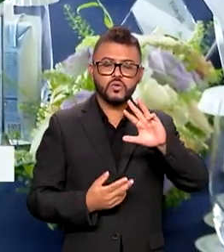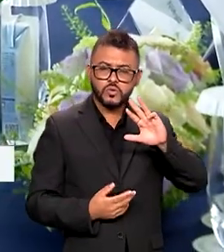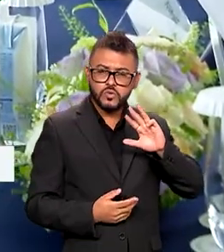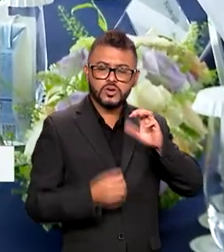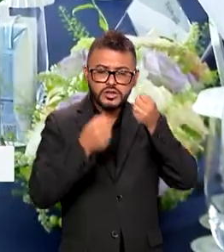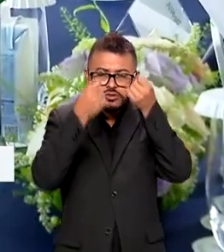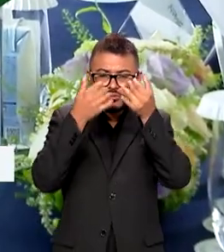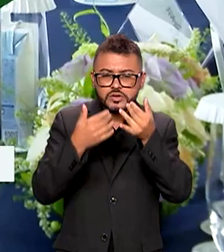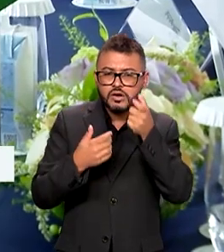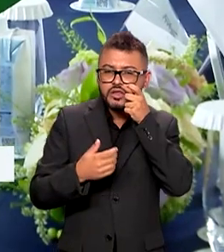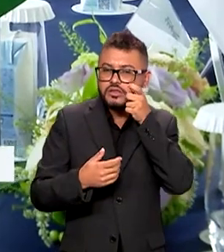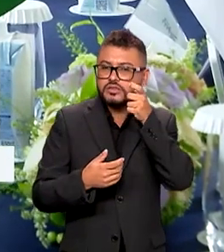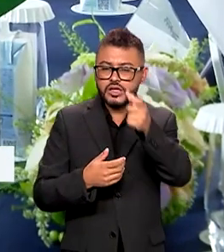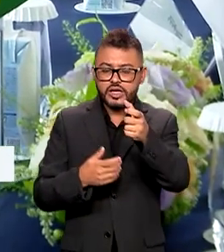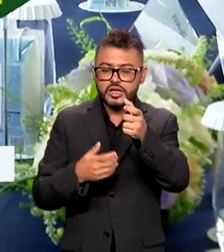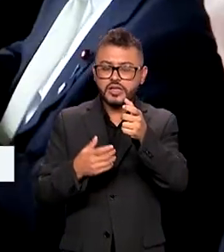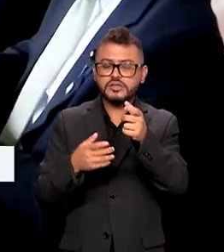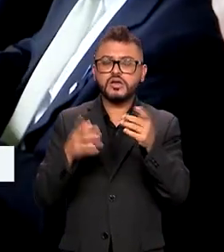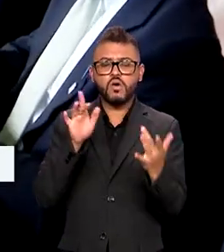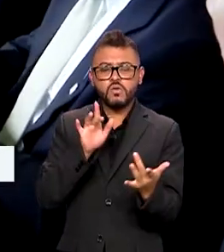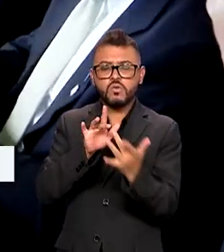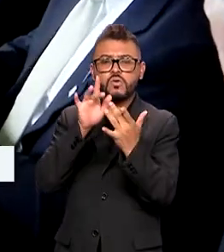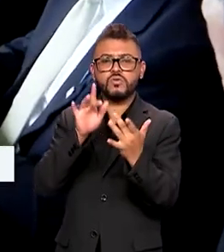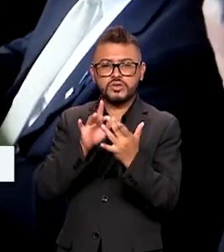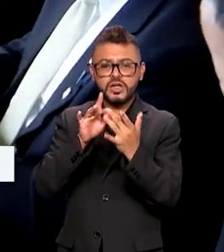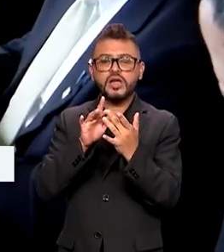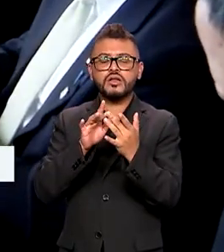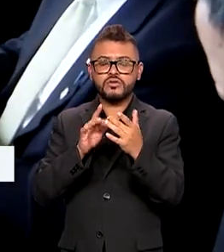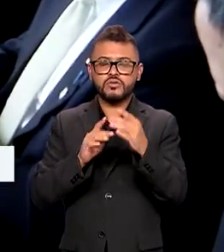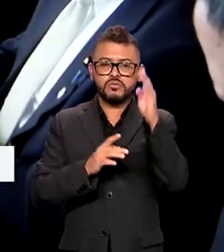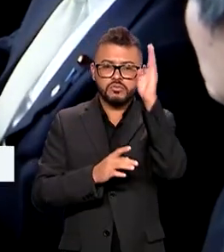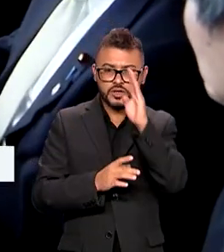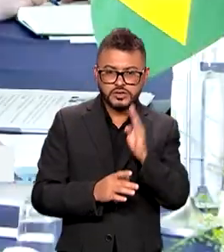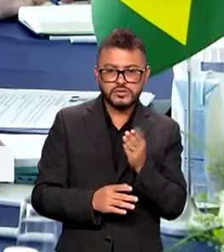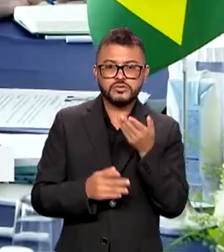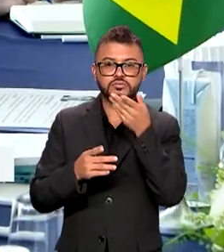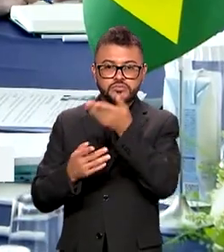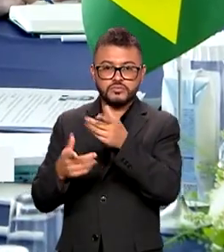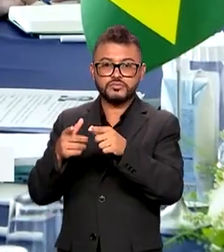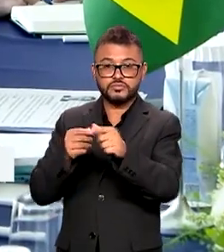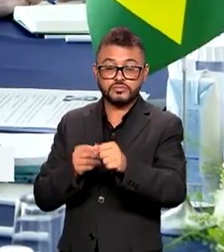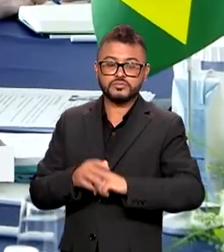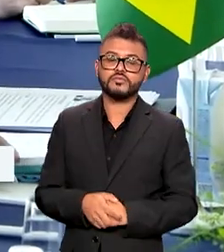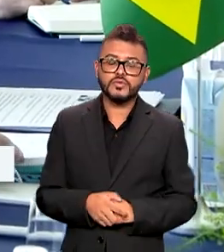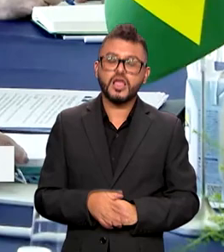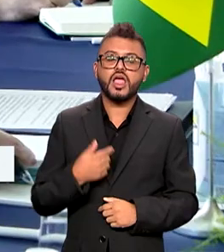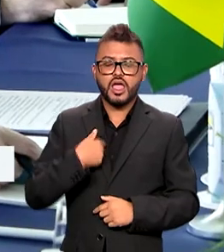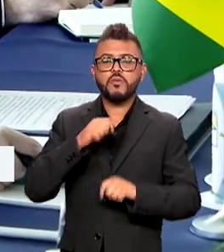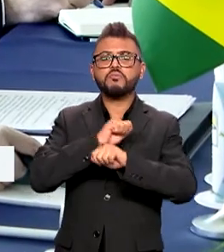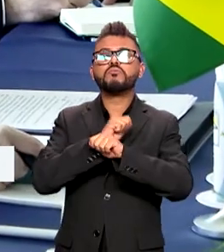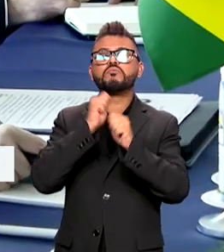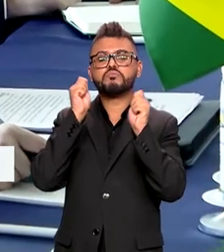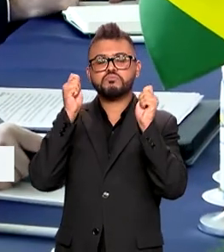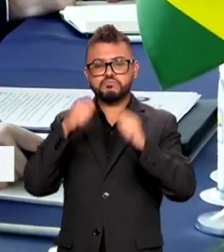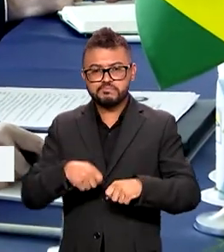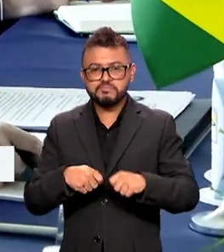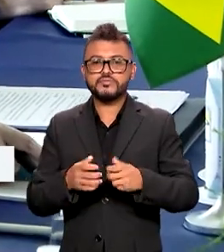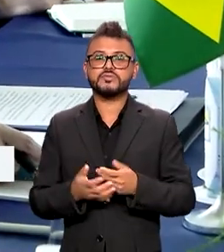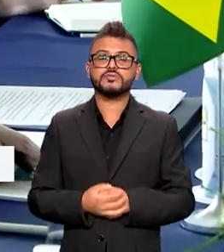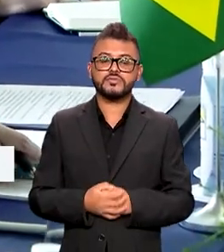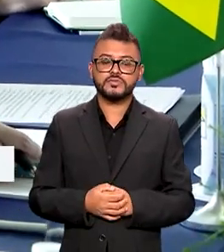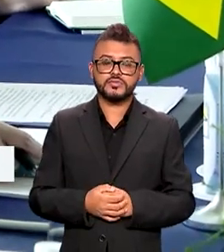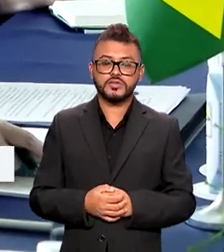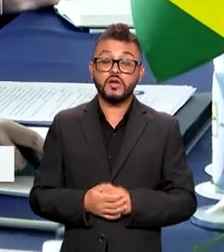o interesse em estreitar ainda mais a relação com o país. Eu acho que a possibilidade